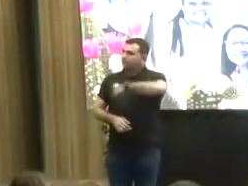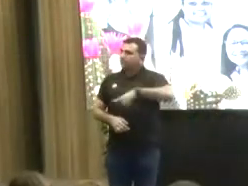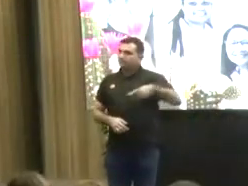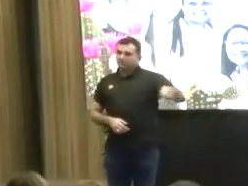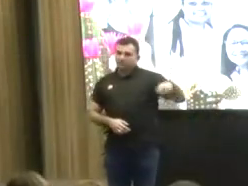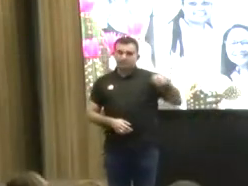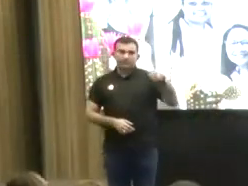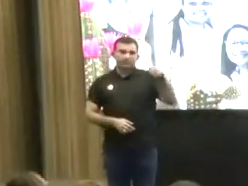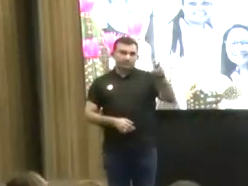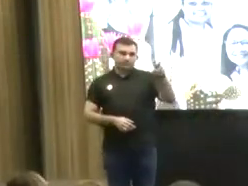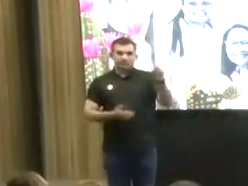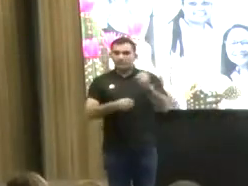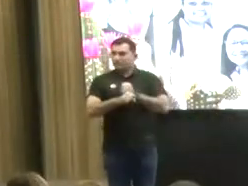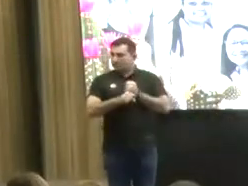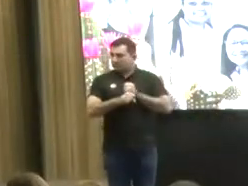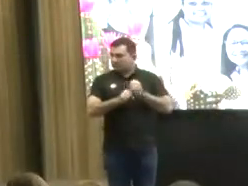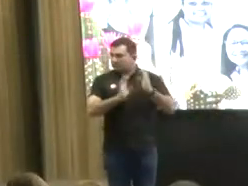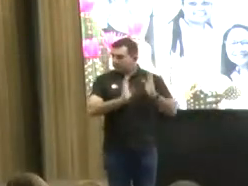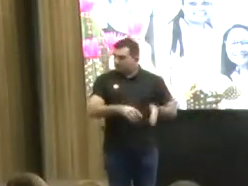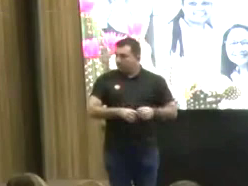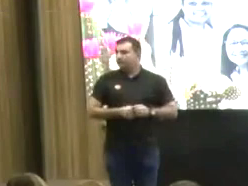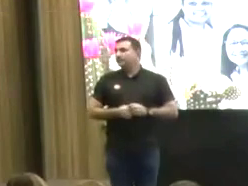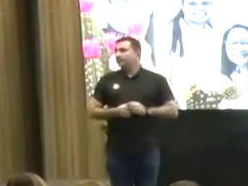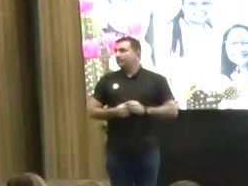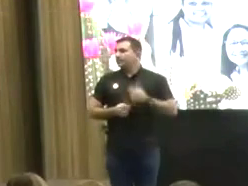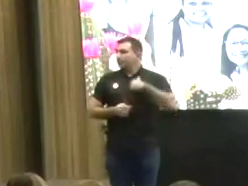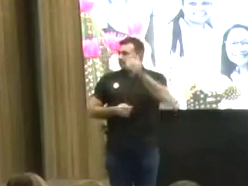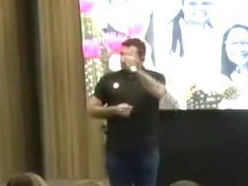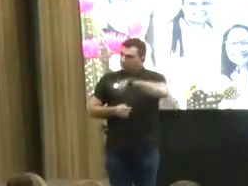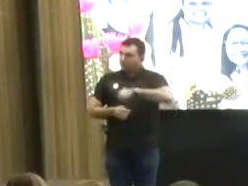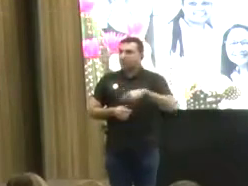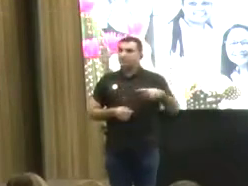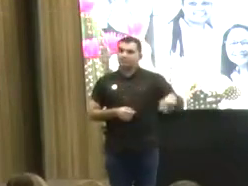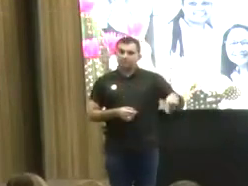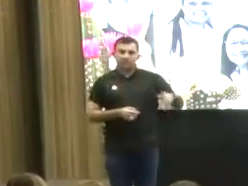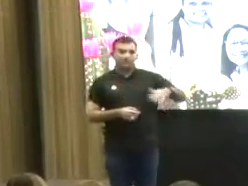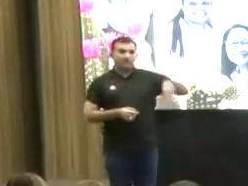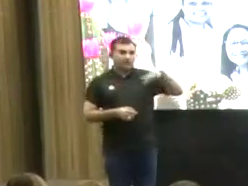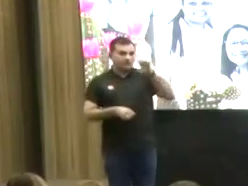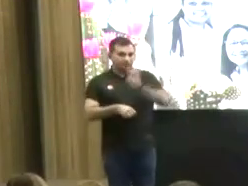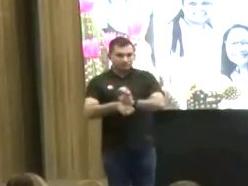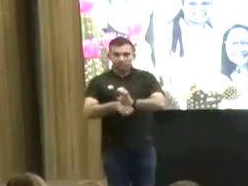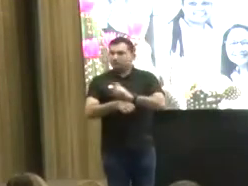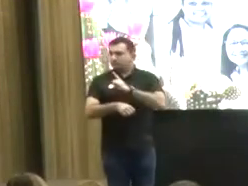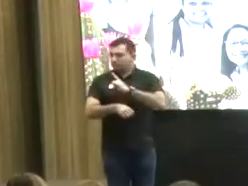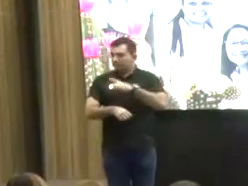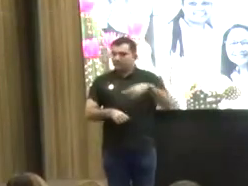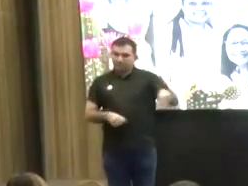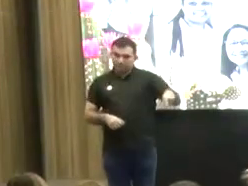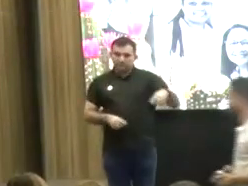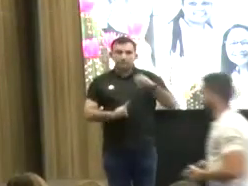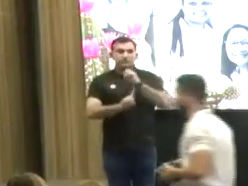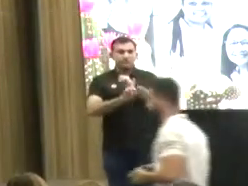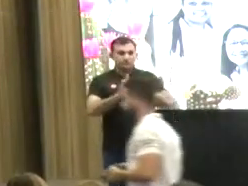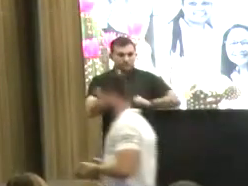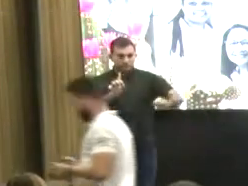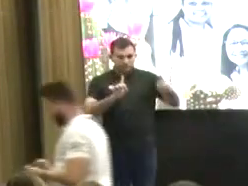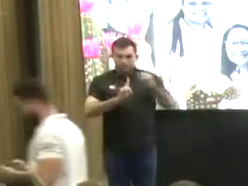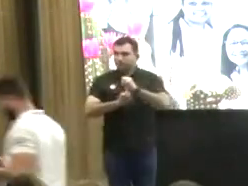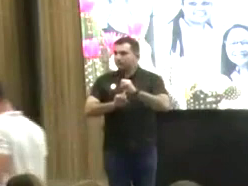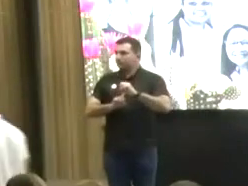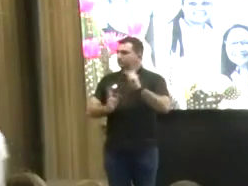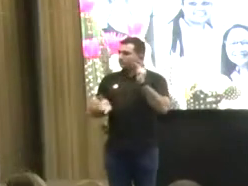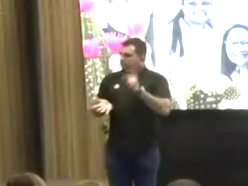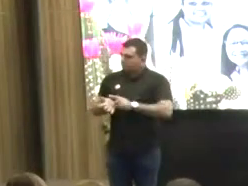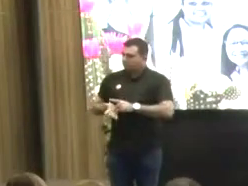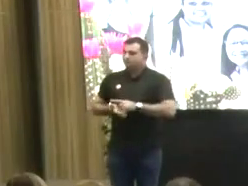15 anos na rede, né? Sou professor da rede estadual, sou professor de sociologia, professores. E eu